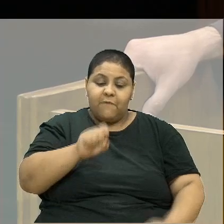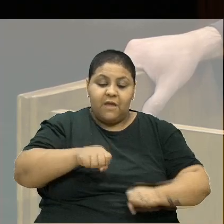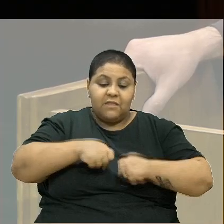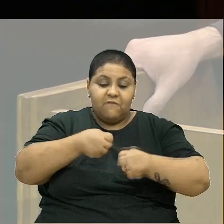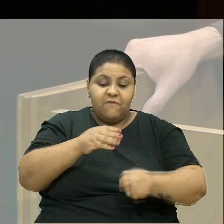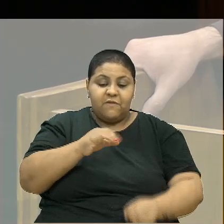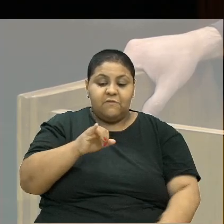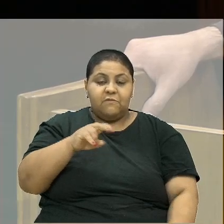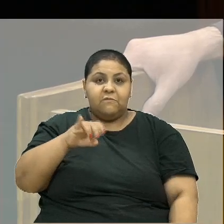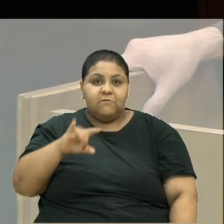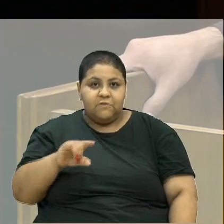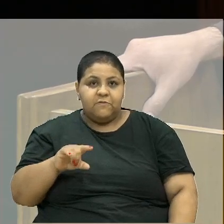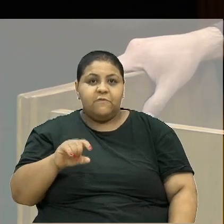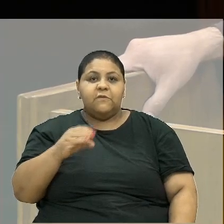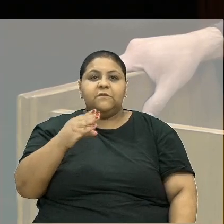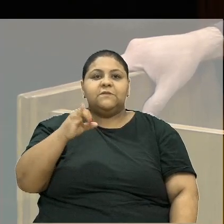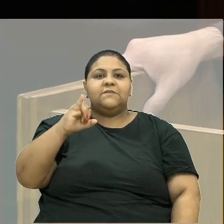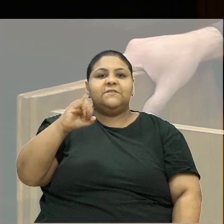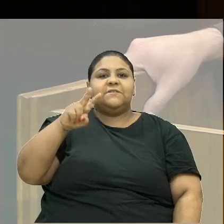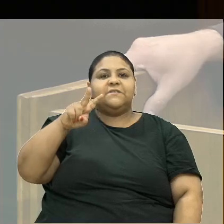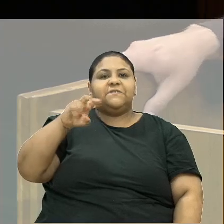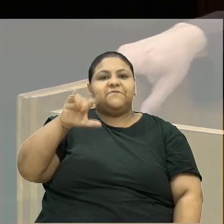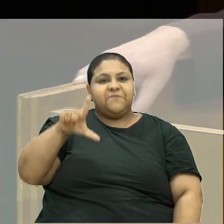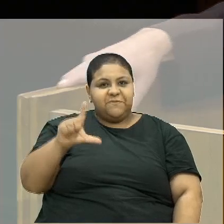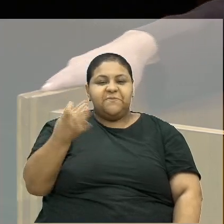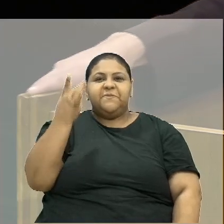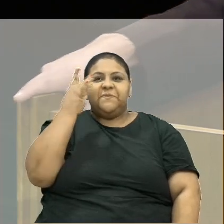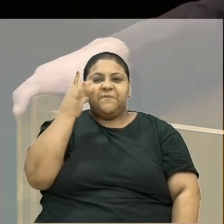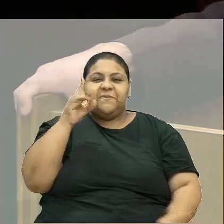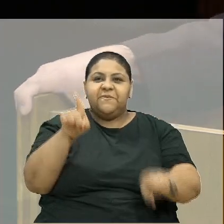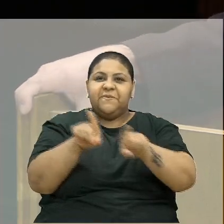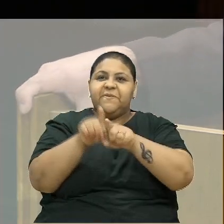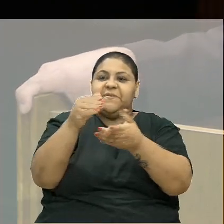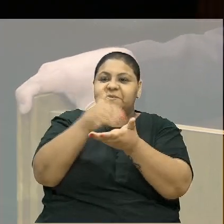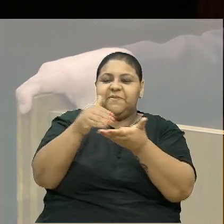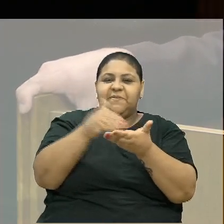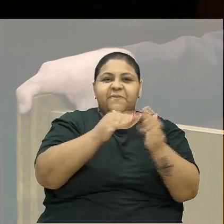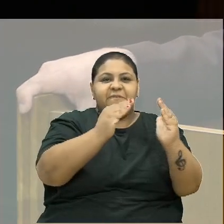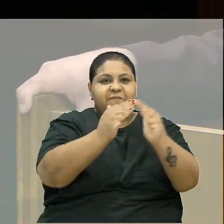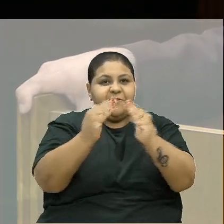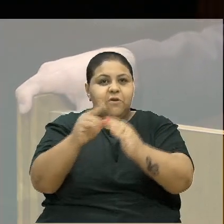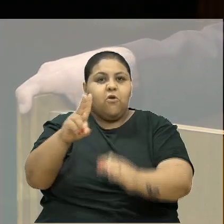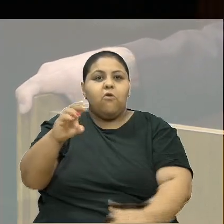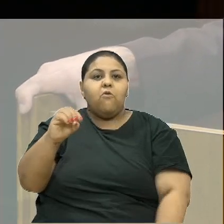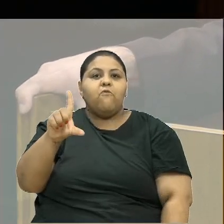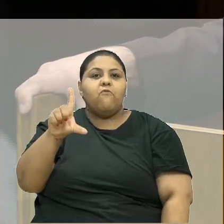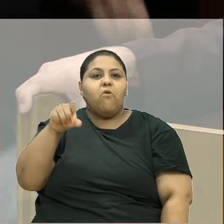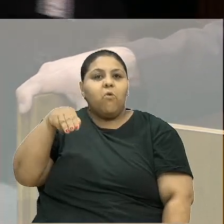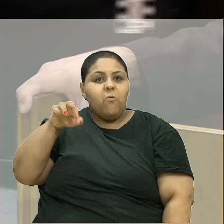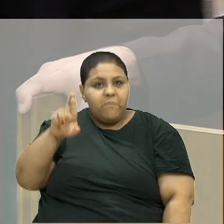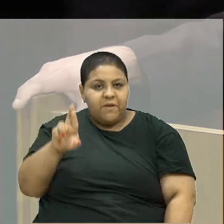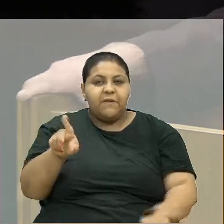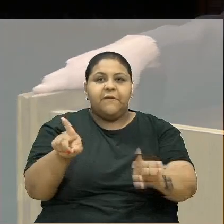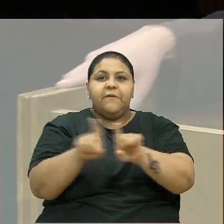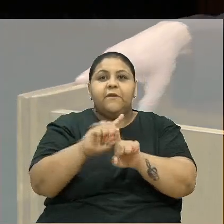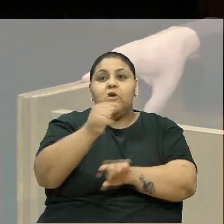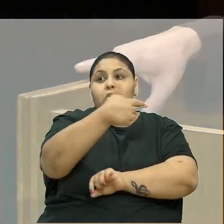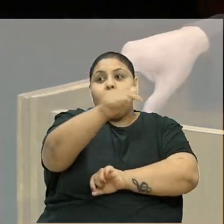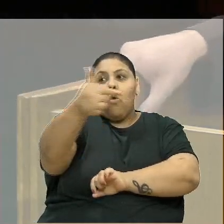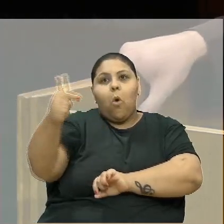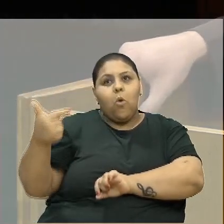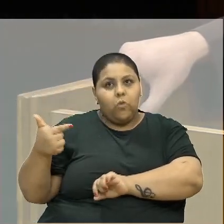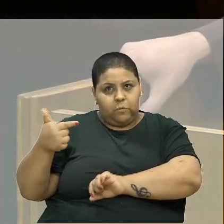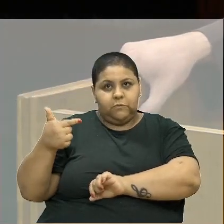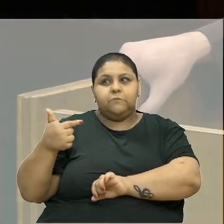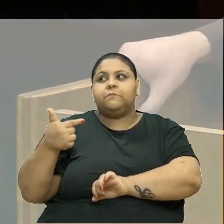Civil estava lá presente, o secretário da Habitação, o Volmir, entre outras